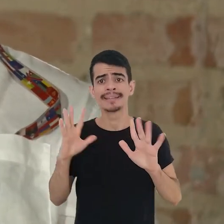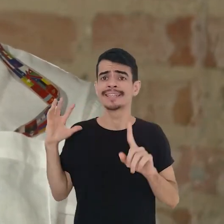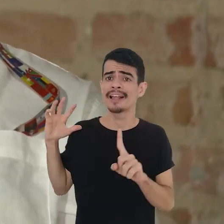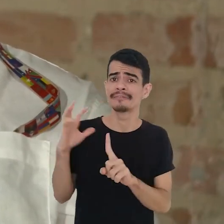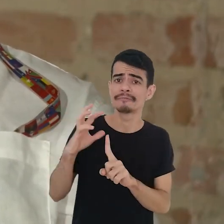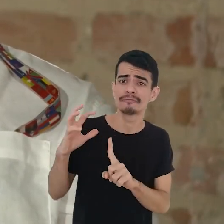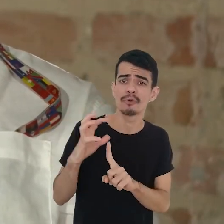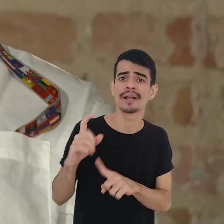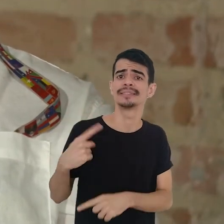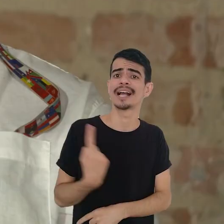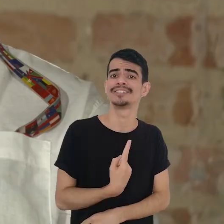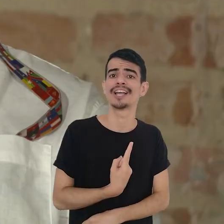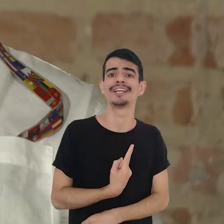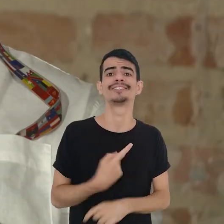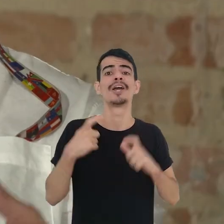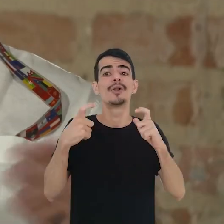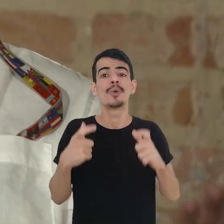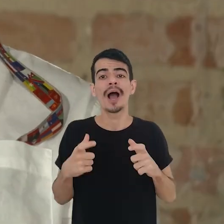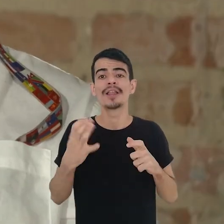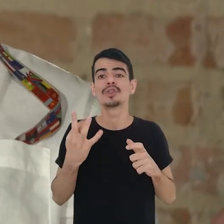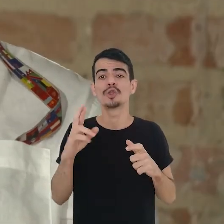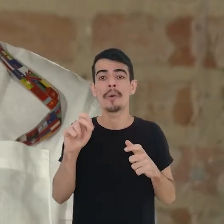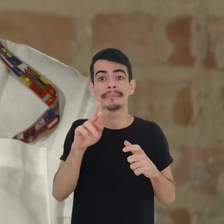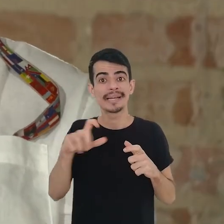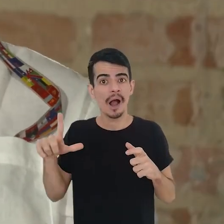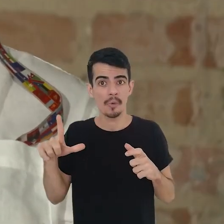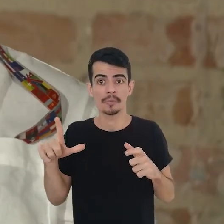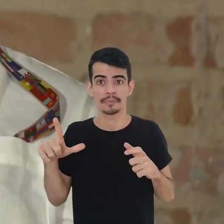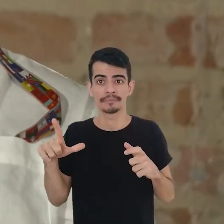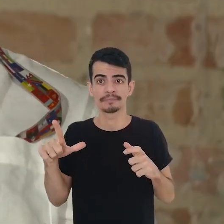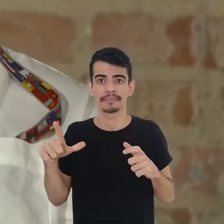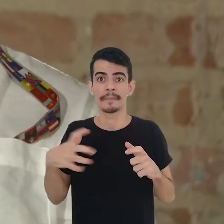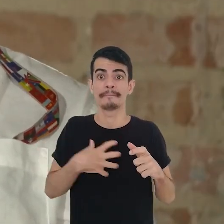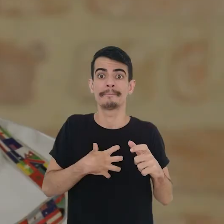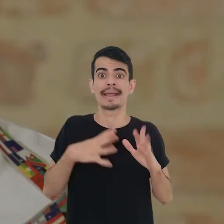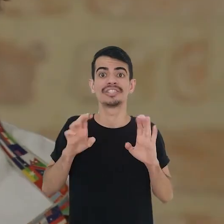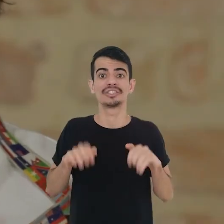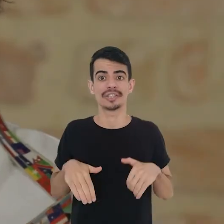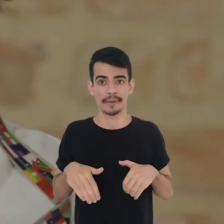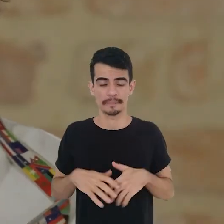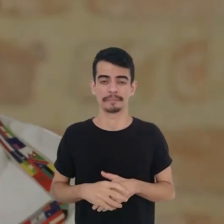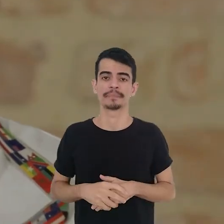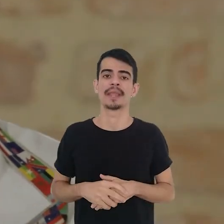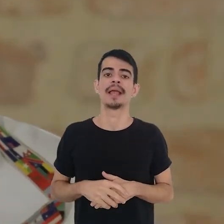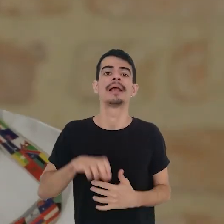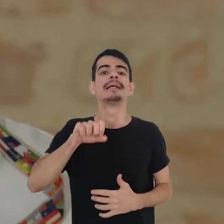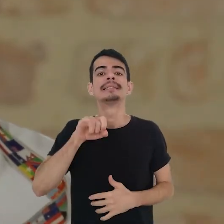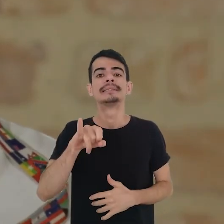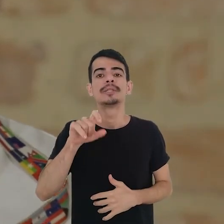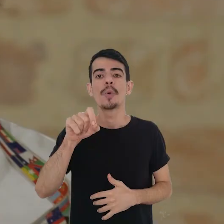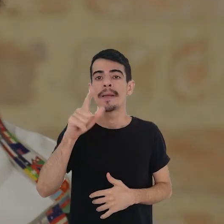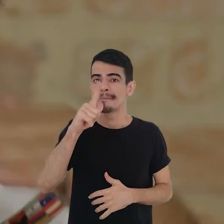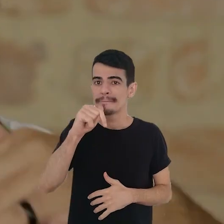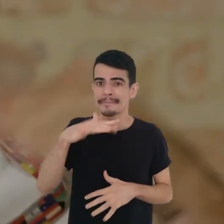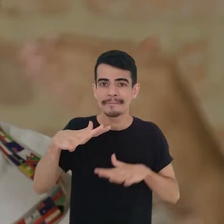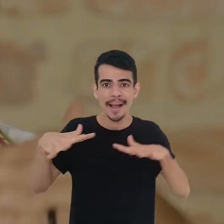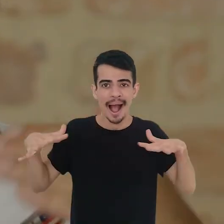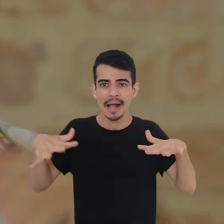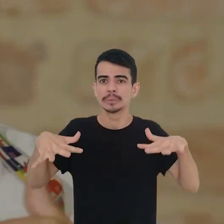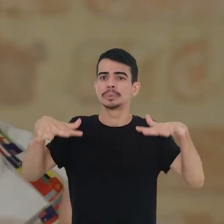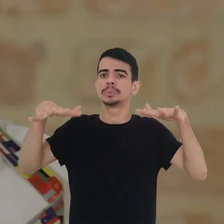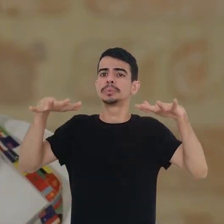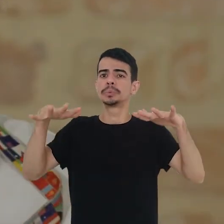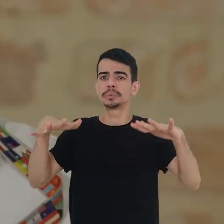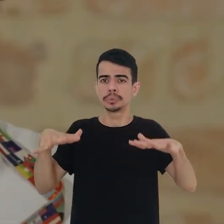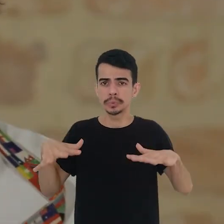sobre o nosso bem-estar nas zonas tropicais, seja através das